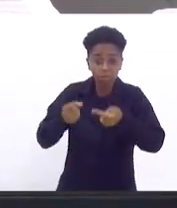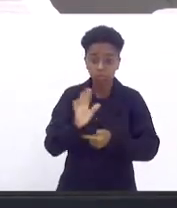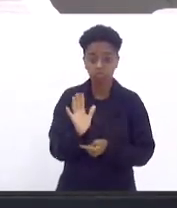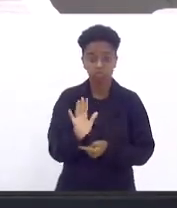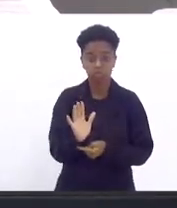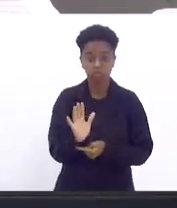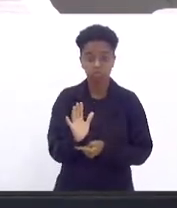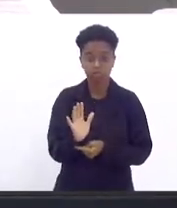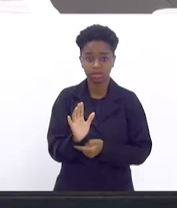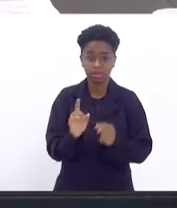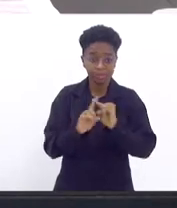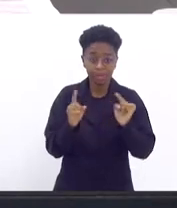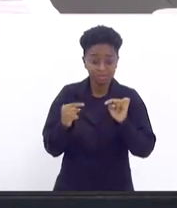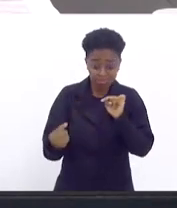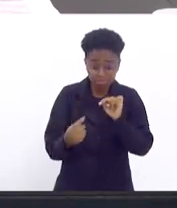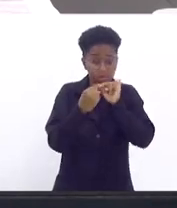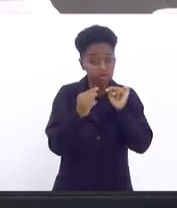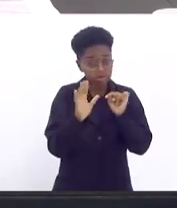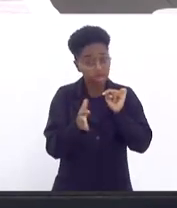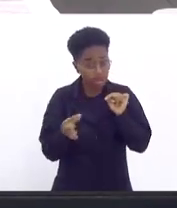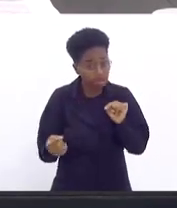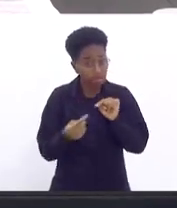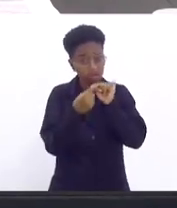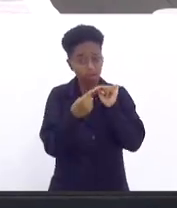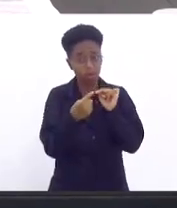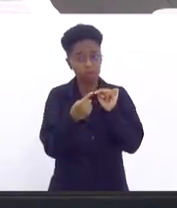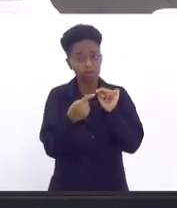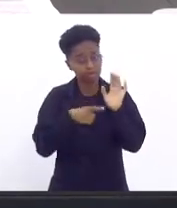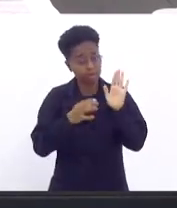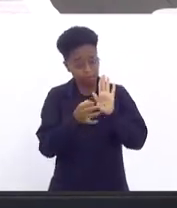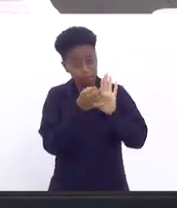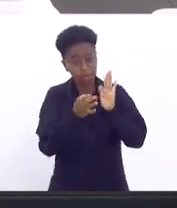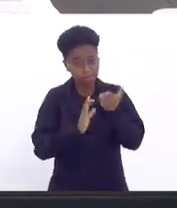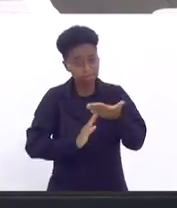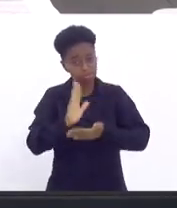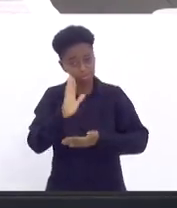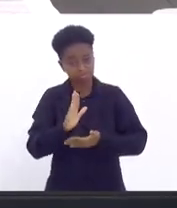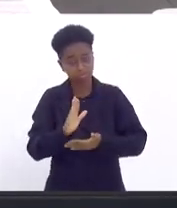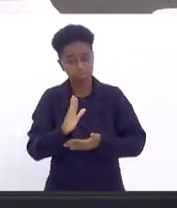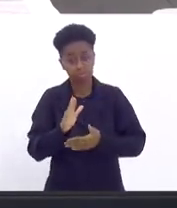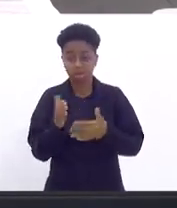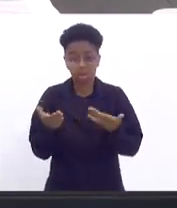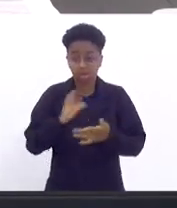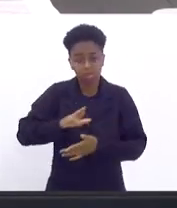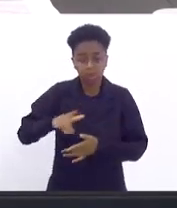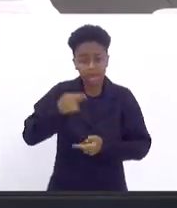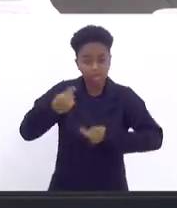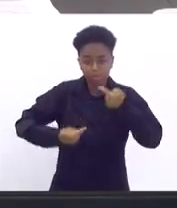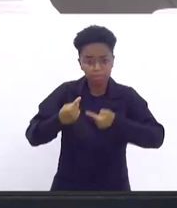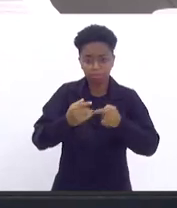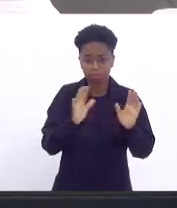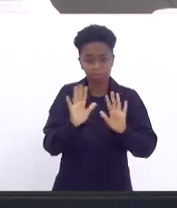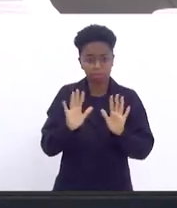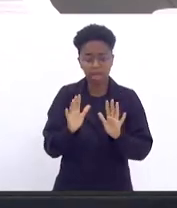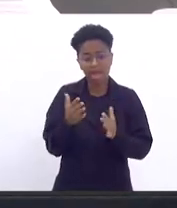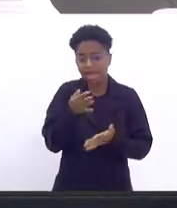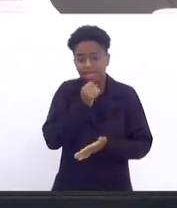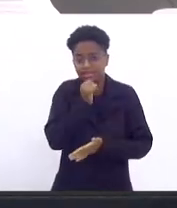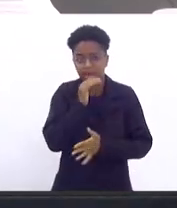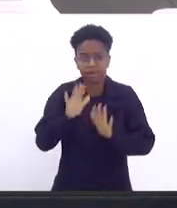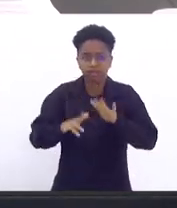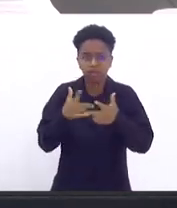pacificado né pacificar tá pacificar até parecer favorável não é polêmico Às vezes a cor de calendário